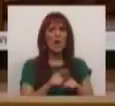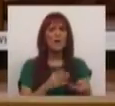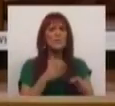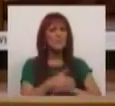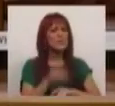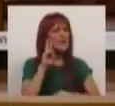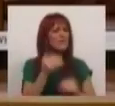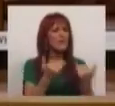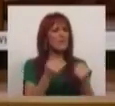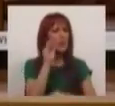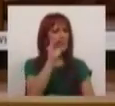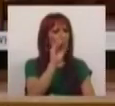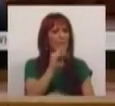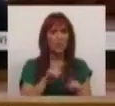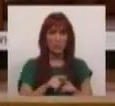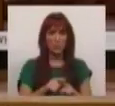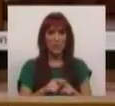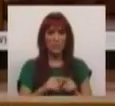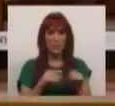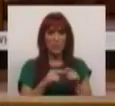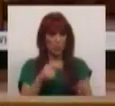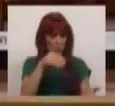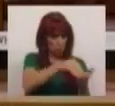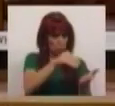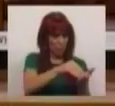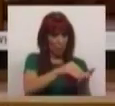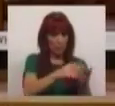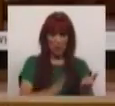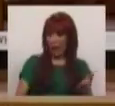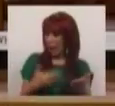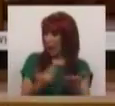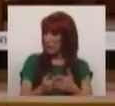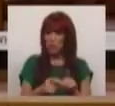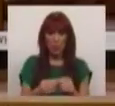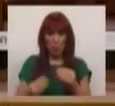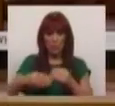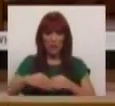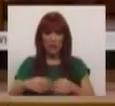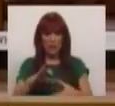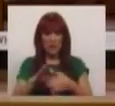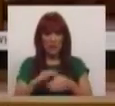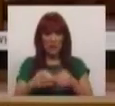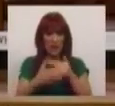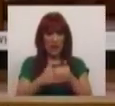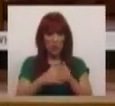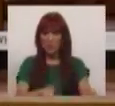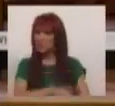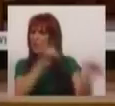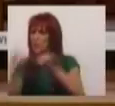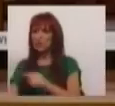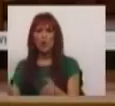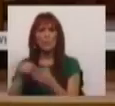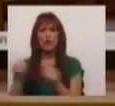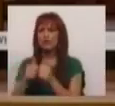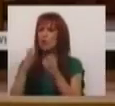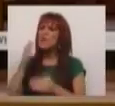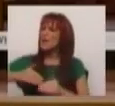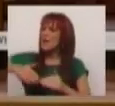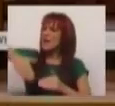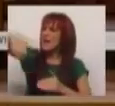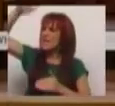sua informação bancária. Os idosos pobres que se candidatam ao complemento solidário para idosos e os pobres de todas as